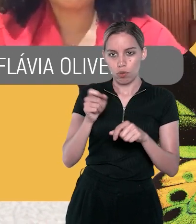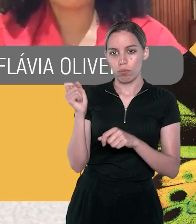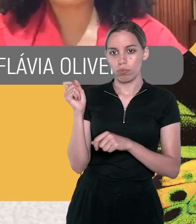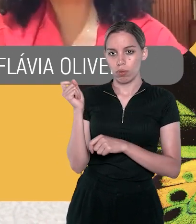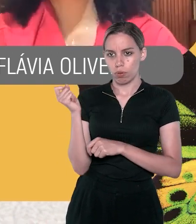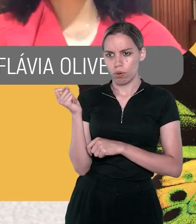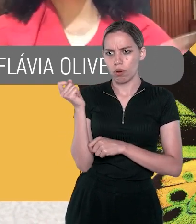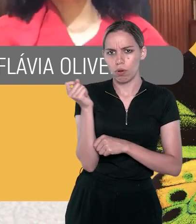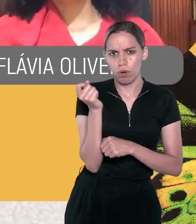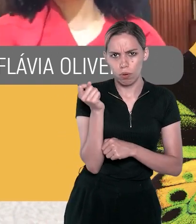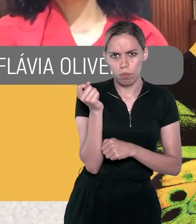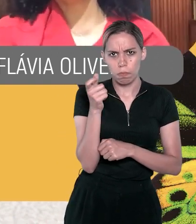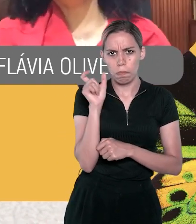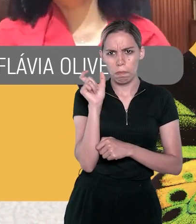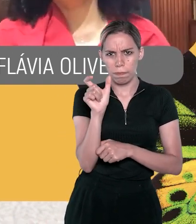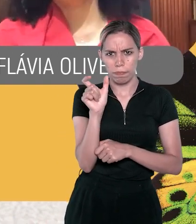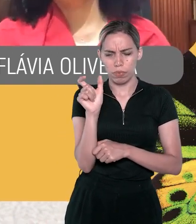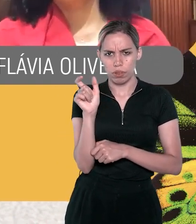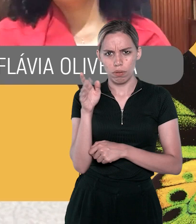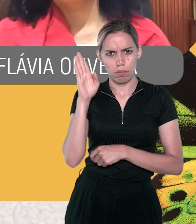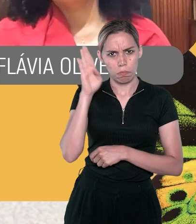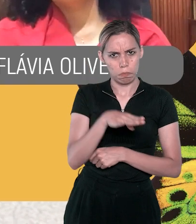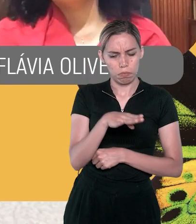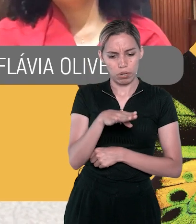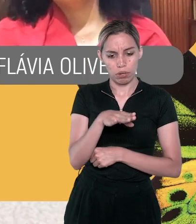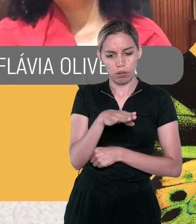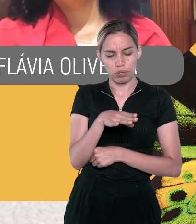são ofensores, né? Uhum.